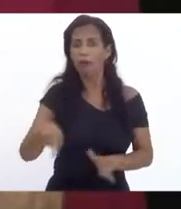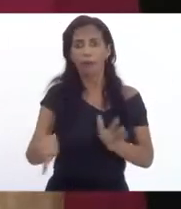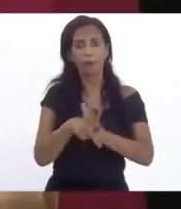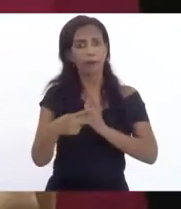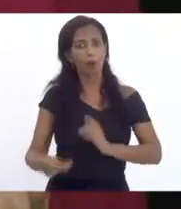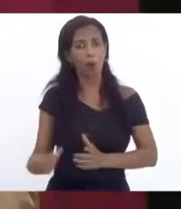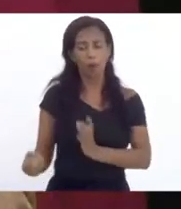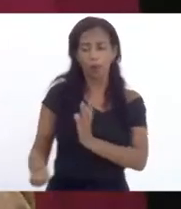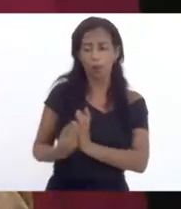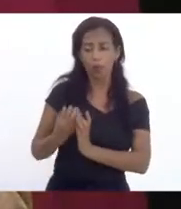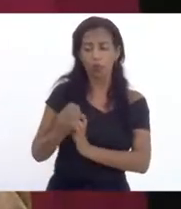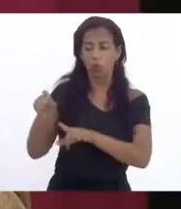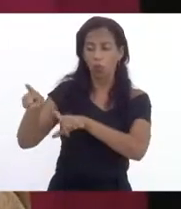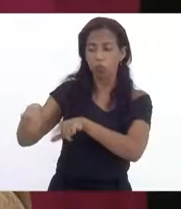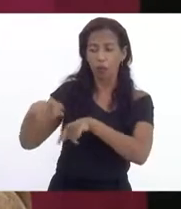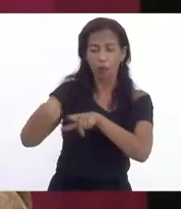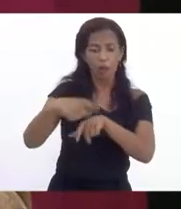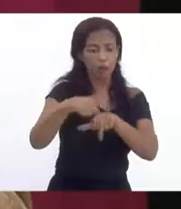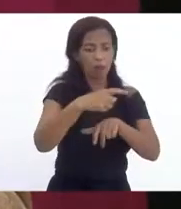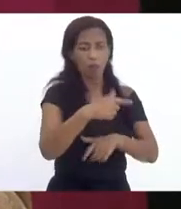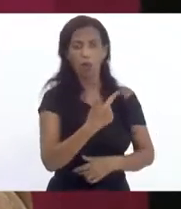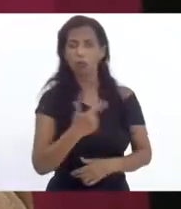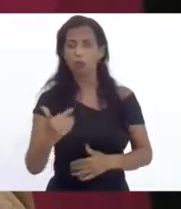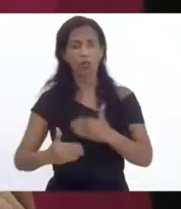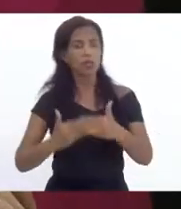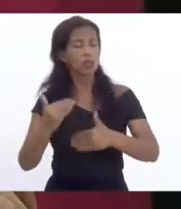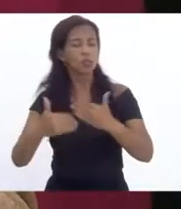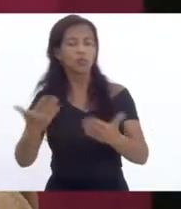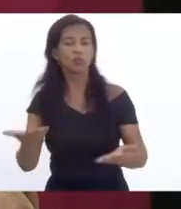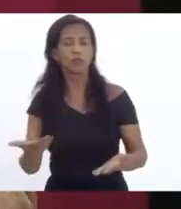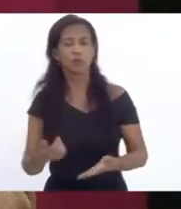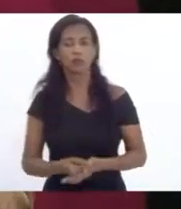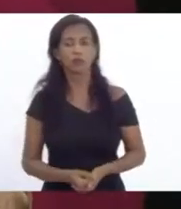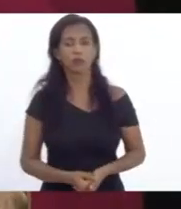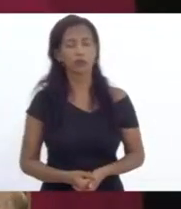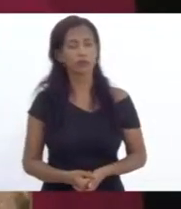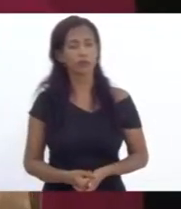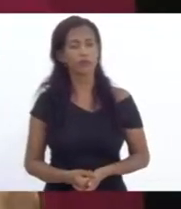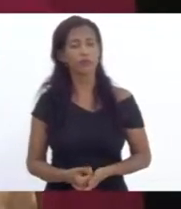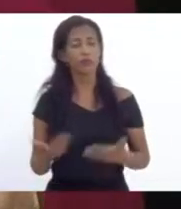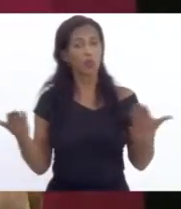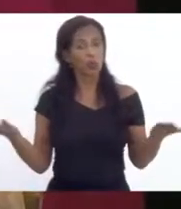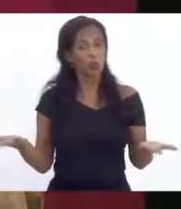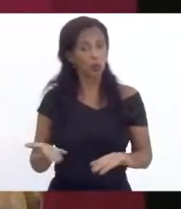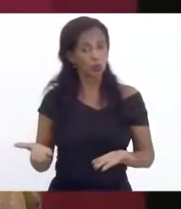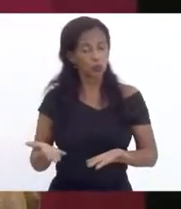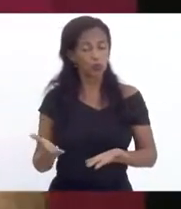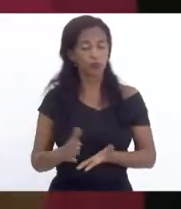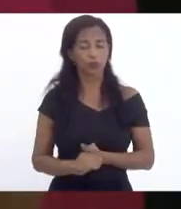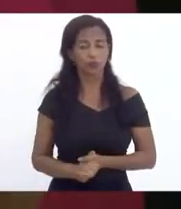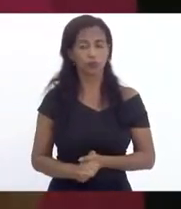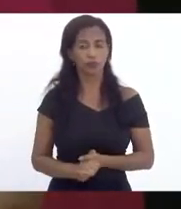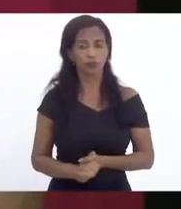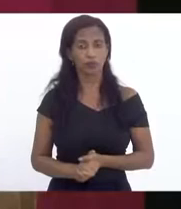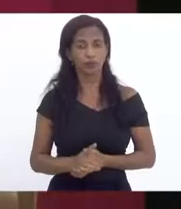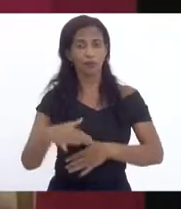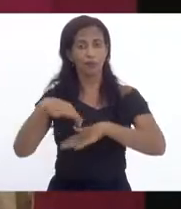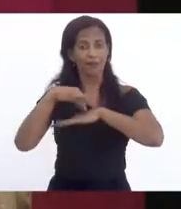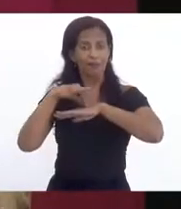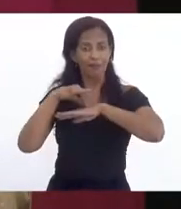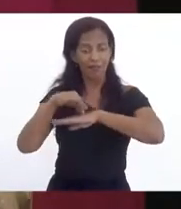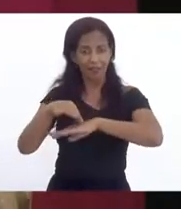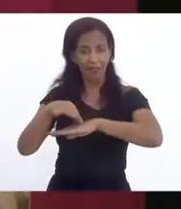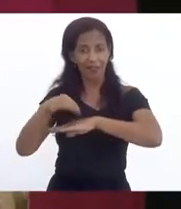cadeia produtiva aqui na nossa região que se desenvolva. E hoje, a carne bovina,